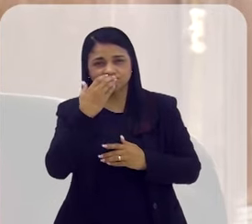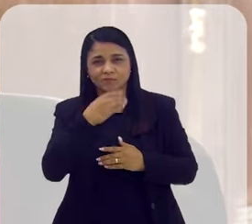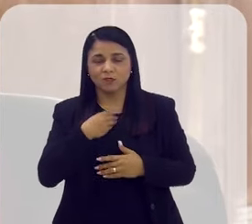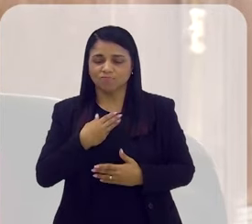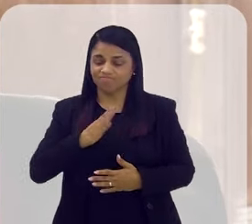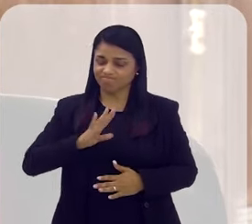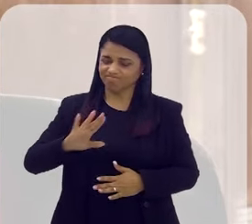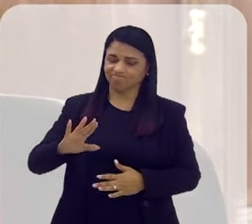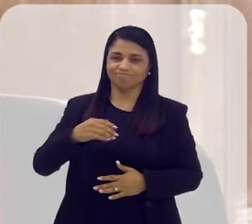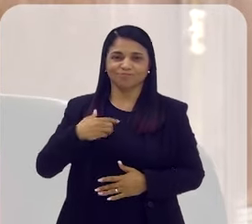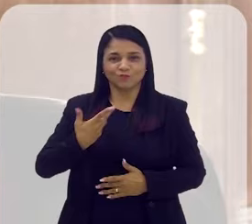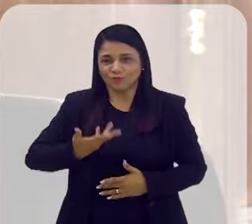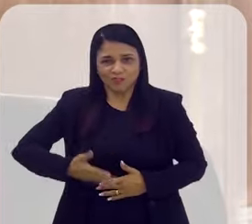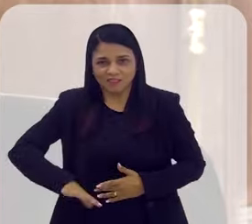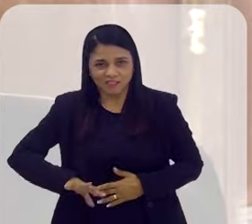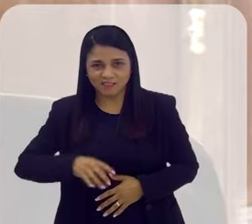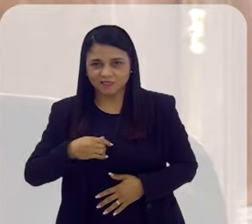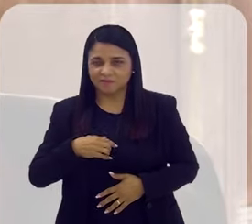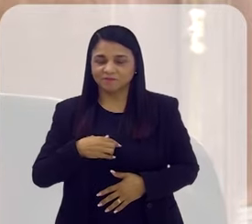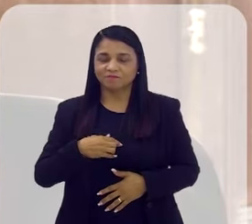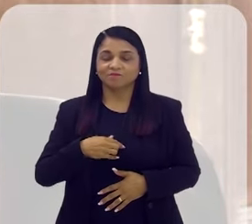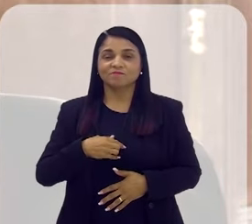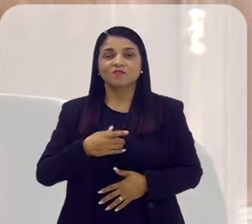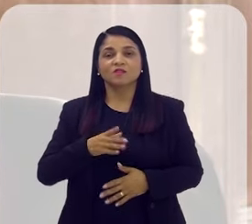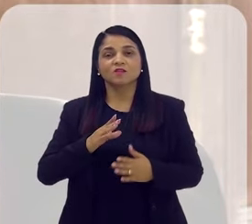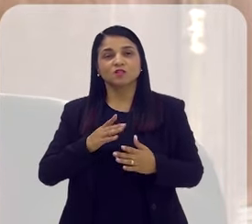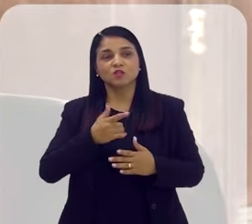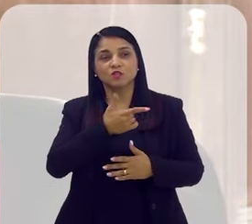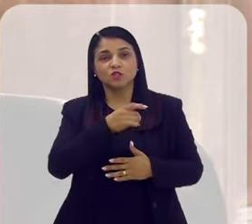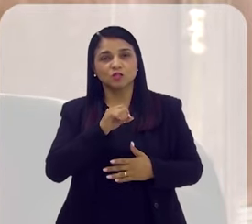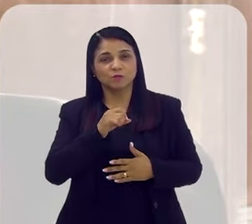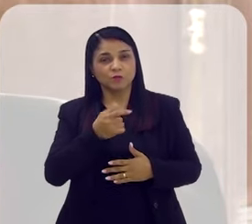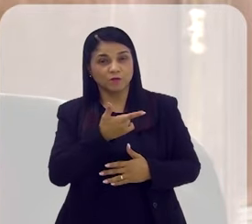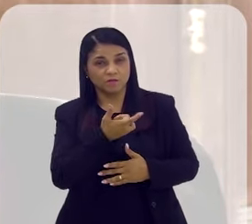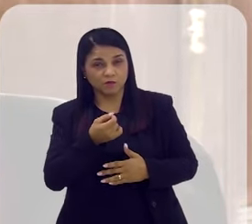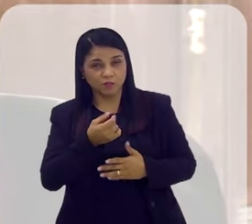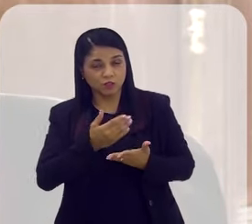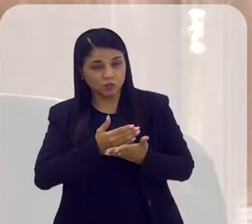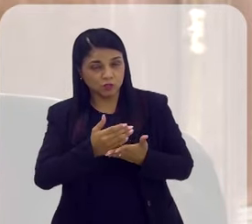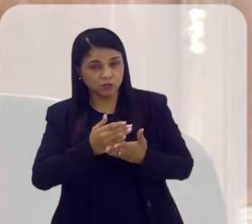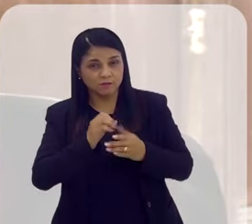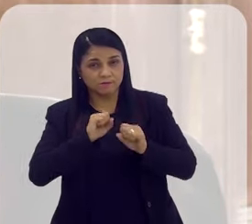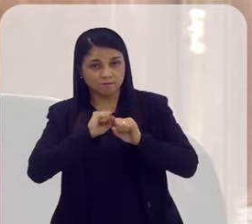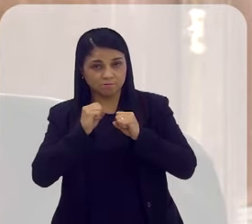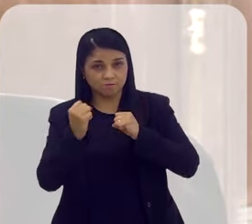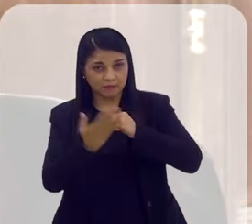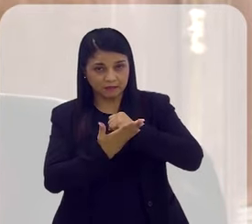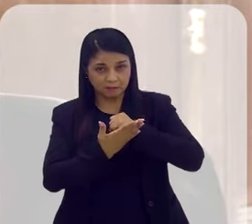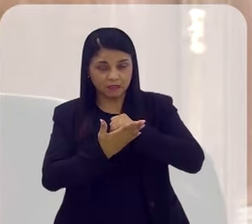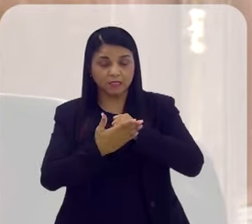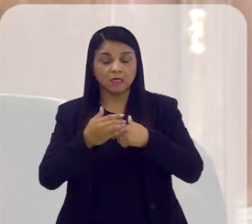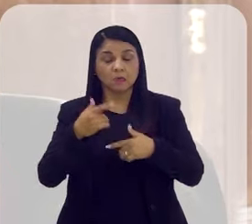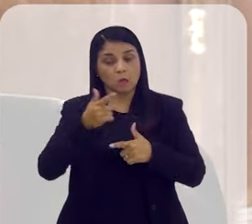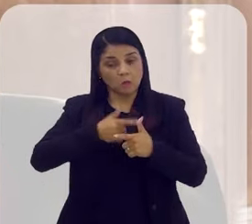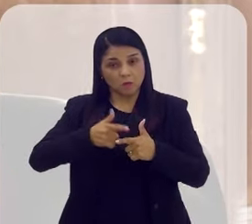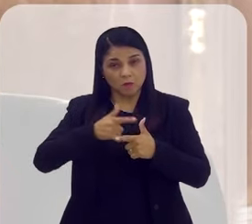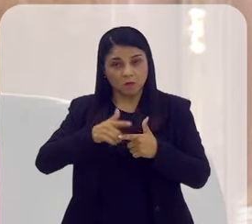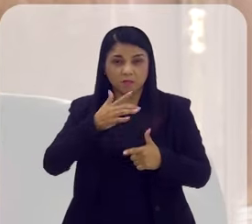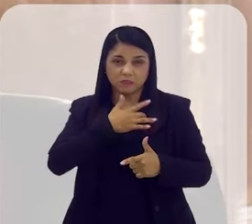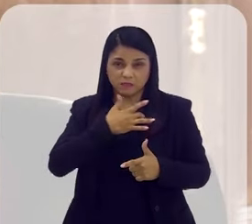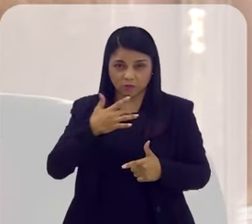essa oportunidade. E chegou em 2020, no início da pandemia, eu tive um problema de saúde.